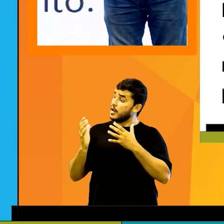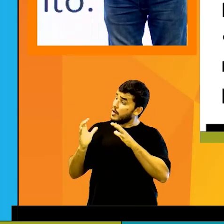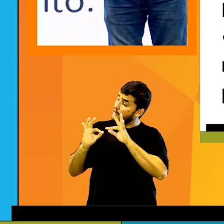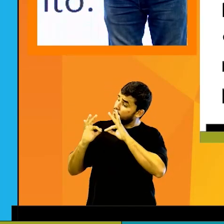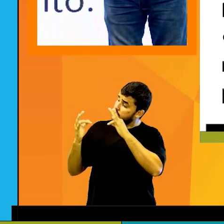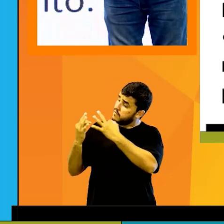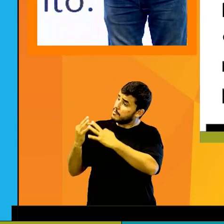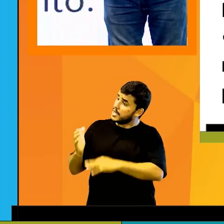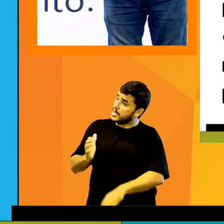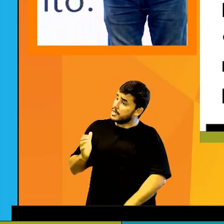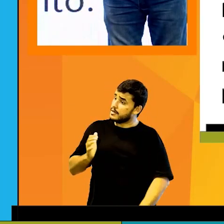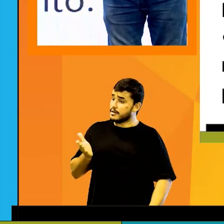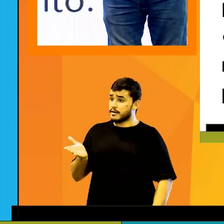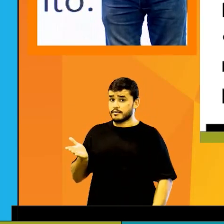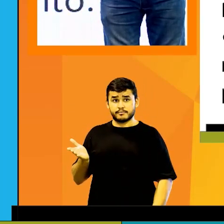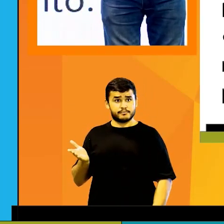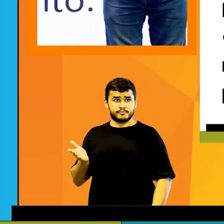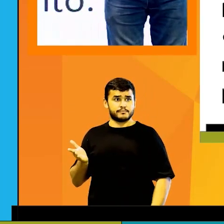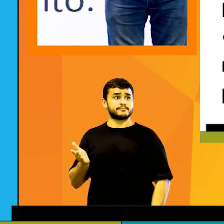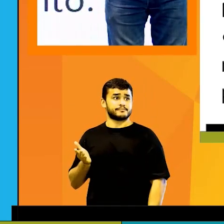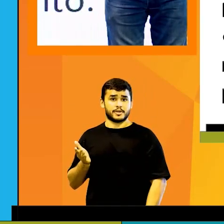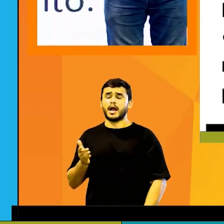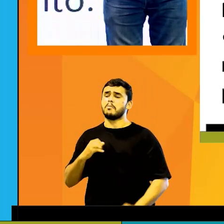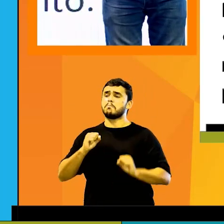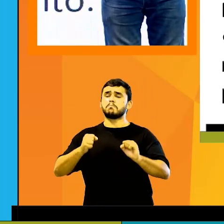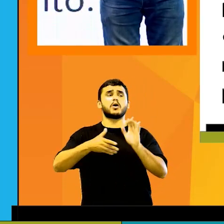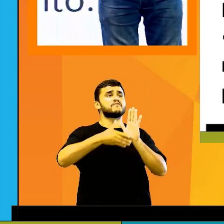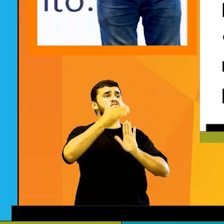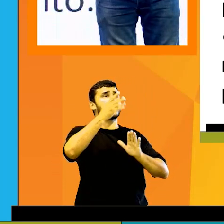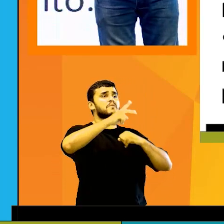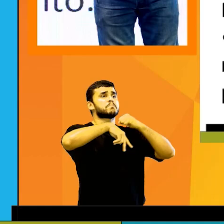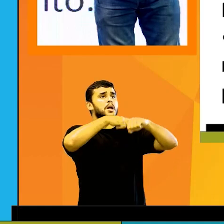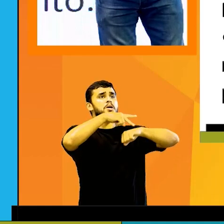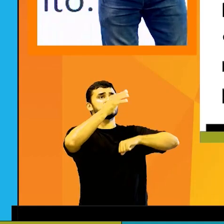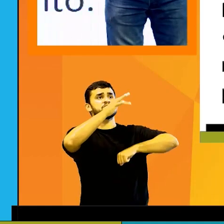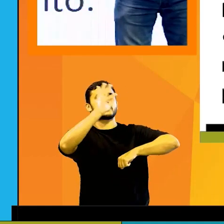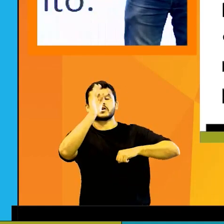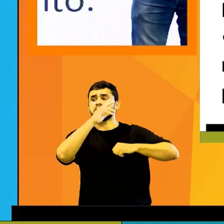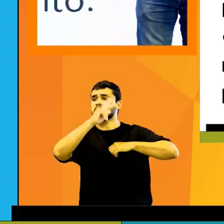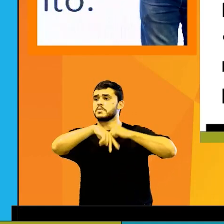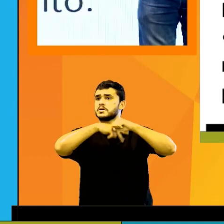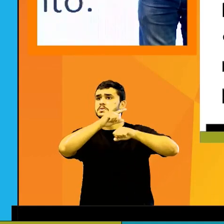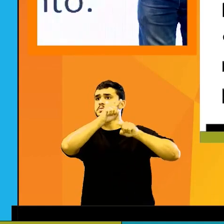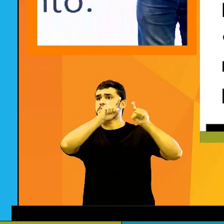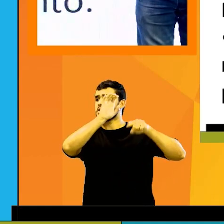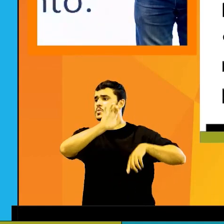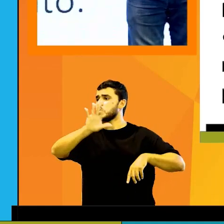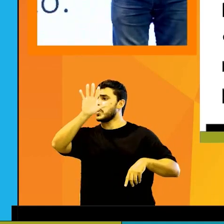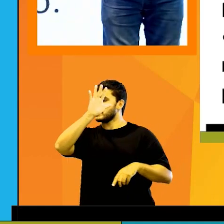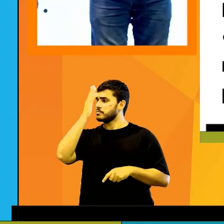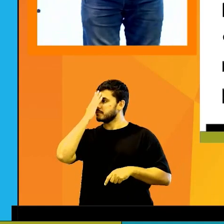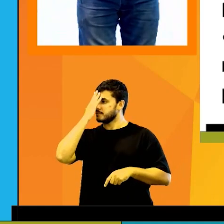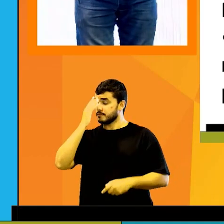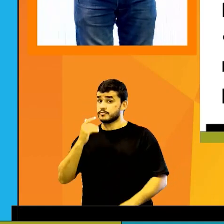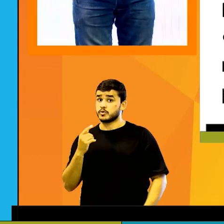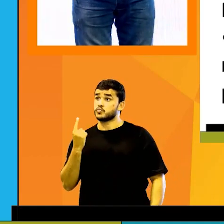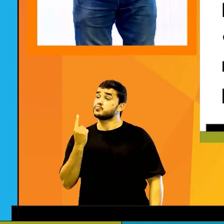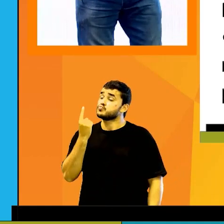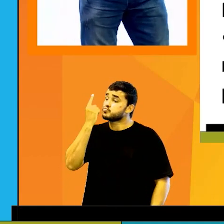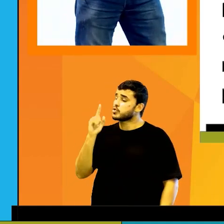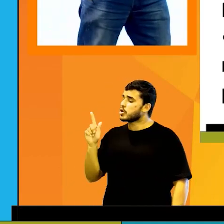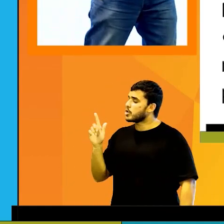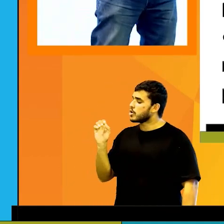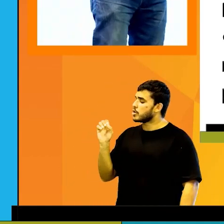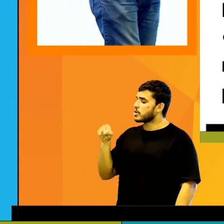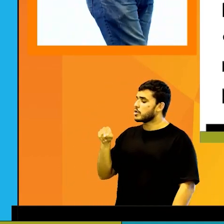abastadas. Na grande maioria, porque Que eu me lembrei agora do Gonçalves Dias, que não era rico, nunca